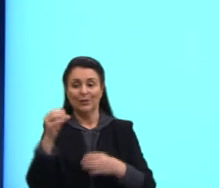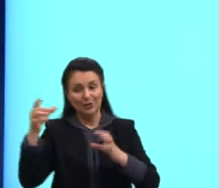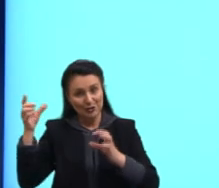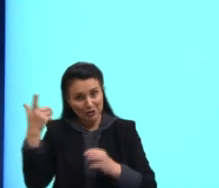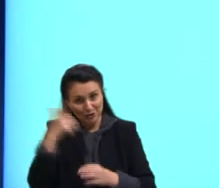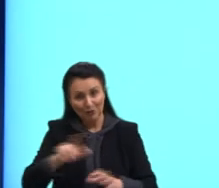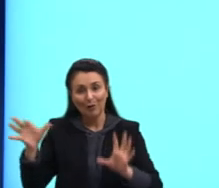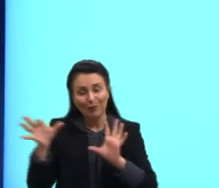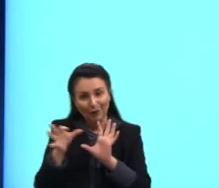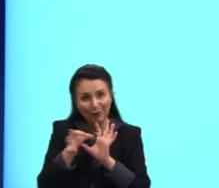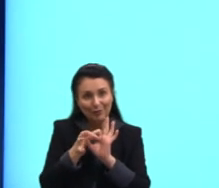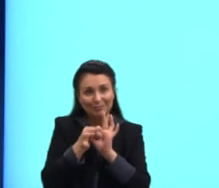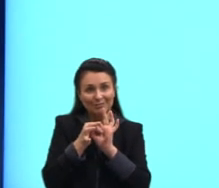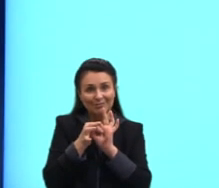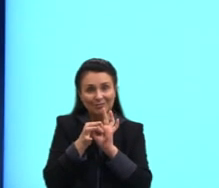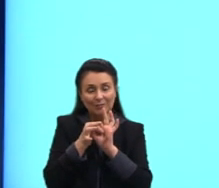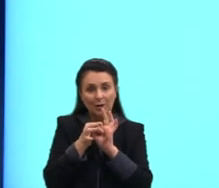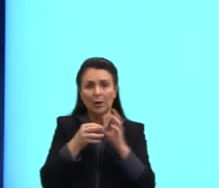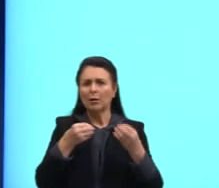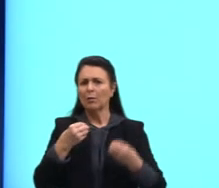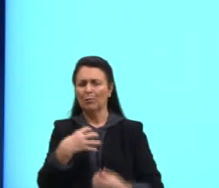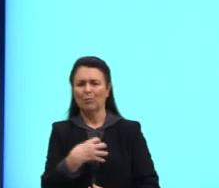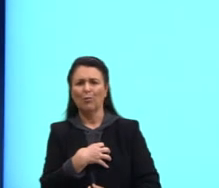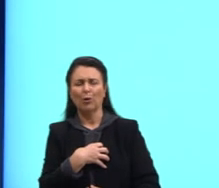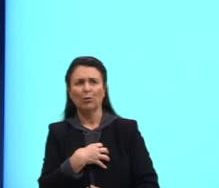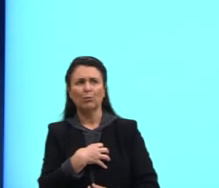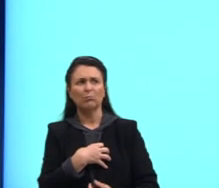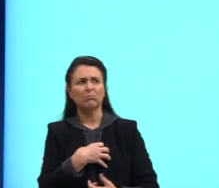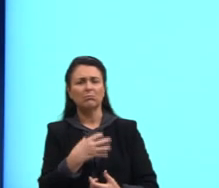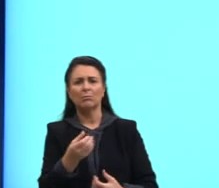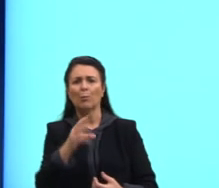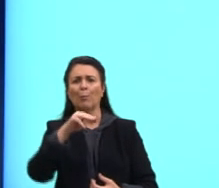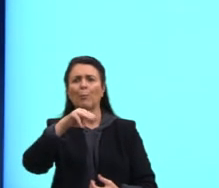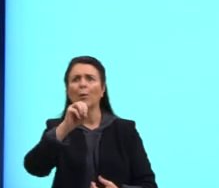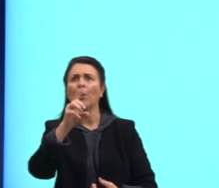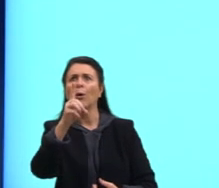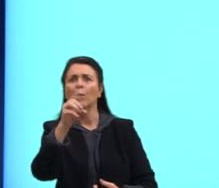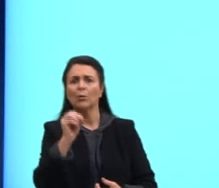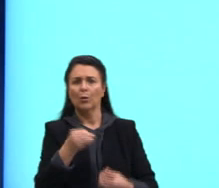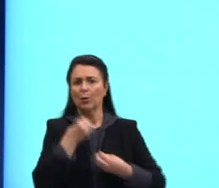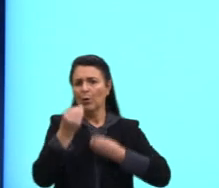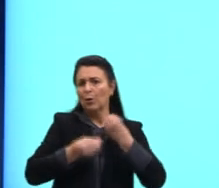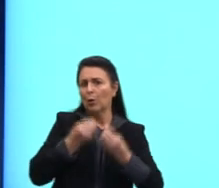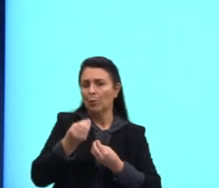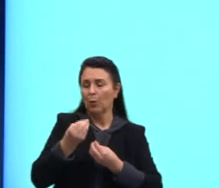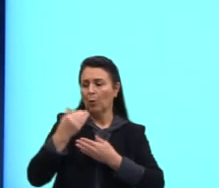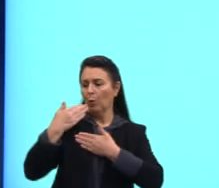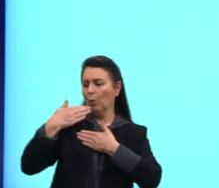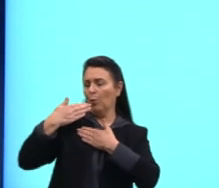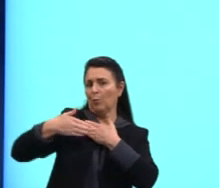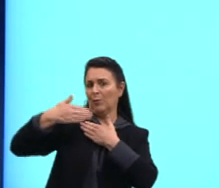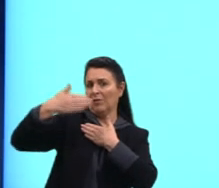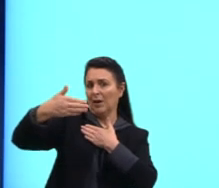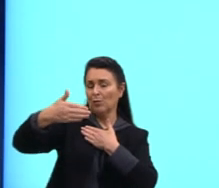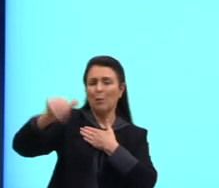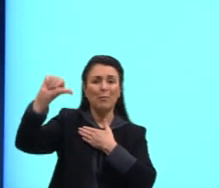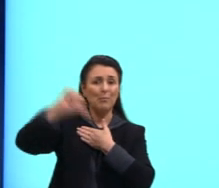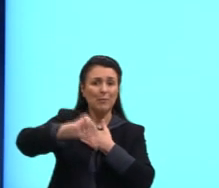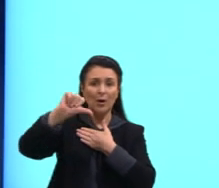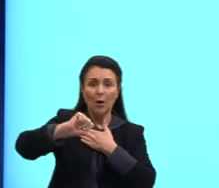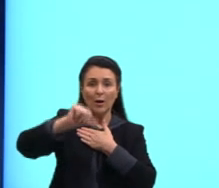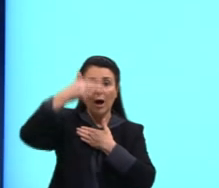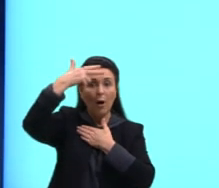anteriormente nesse modo de que modo e esse processo agrava os estereótipos